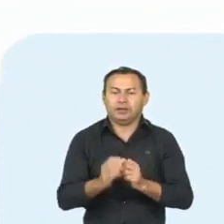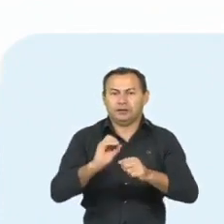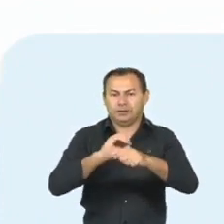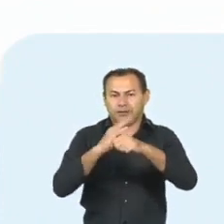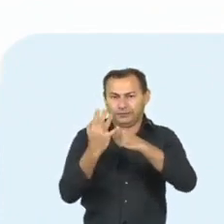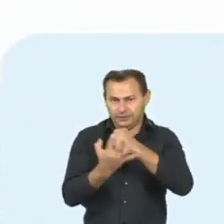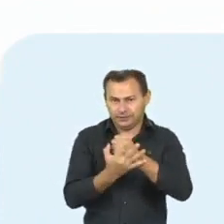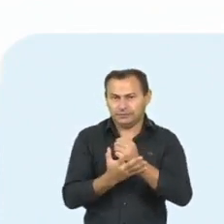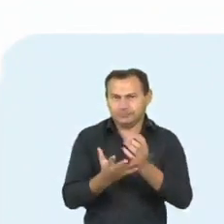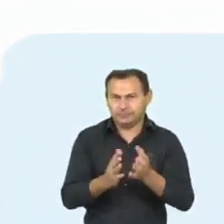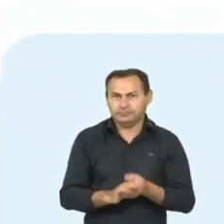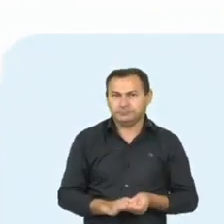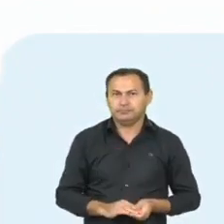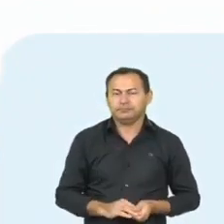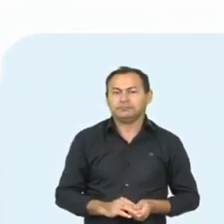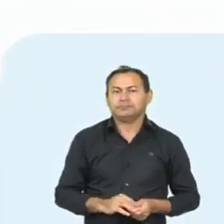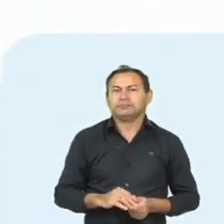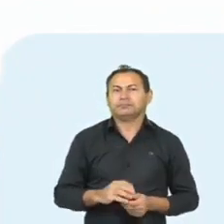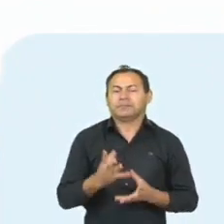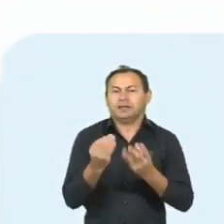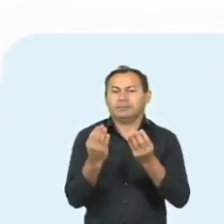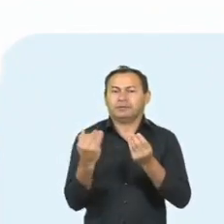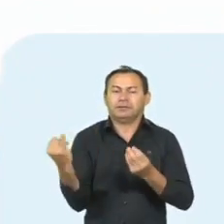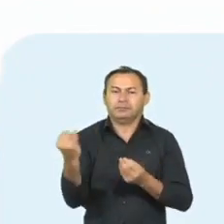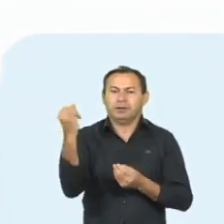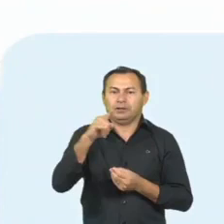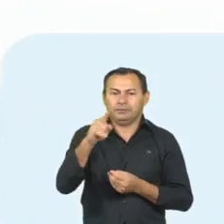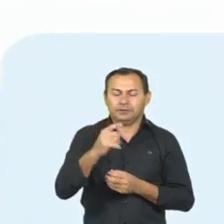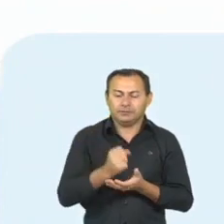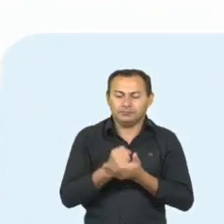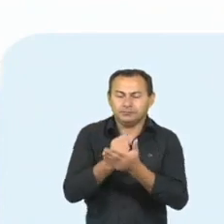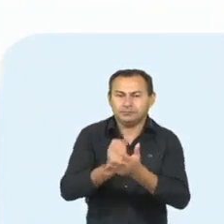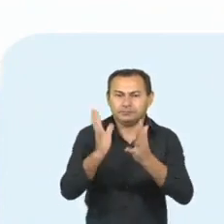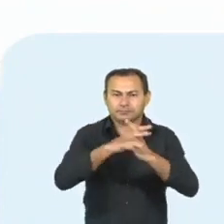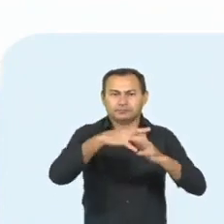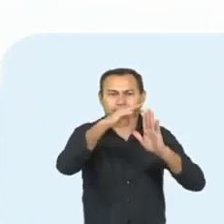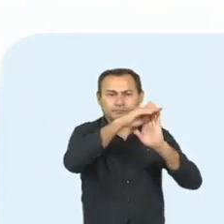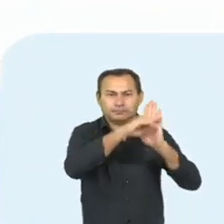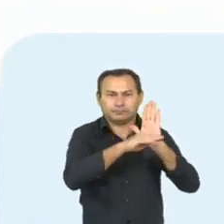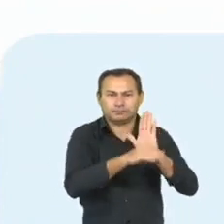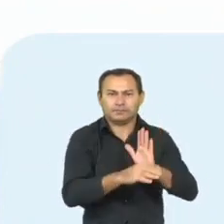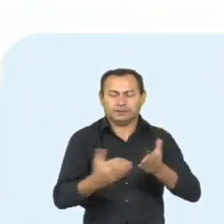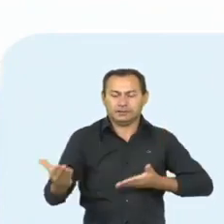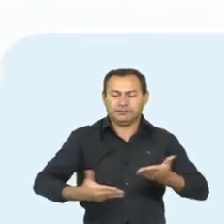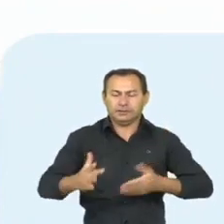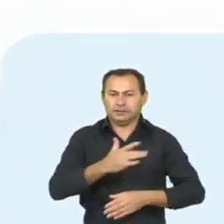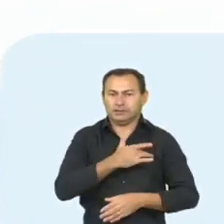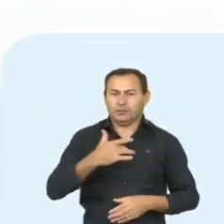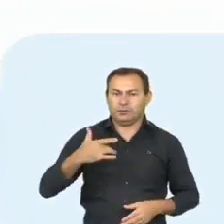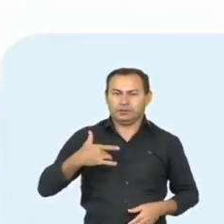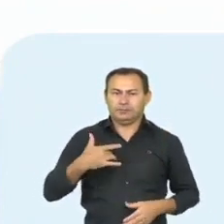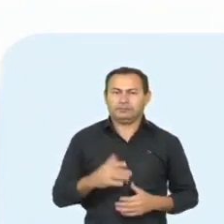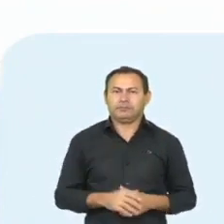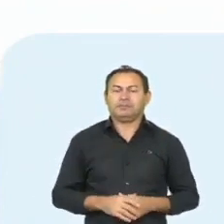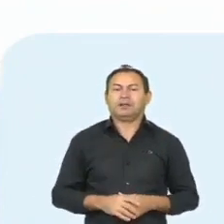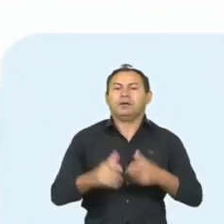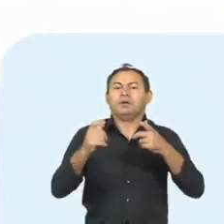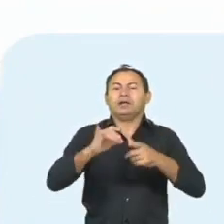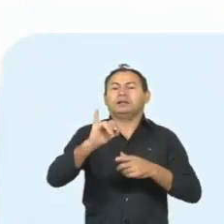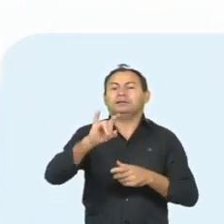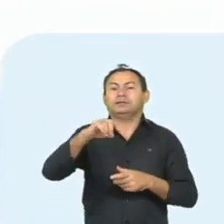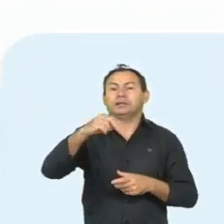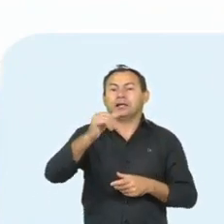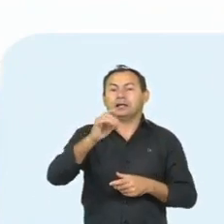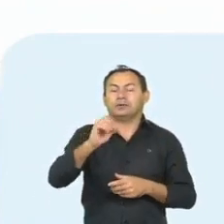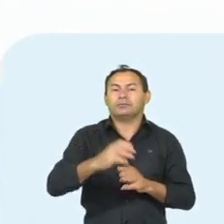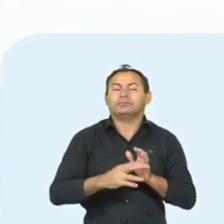COVID, é muito importante para auxiliar no planejamento de programas e serviços de saúde. É um indicador que ele